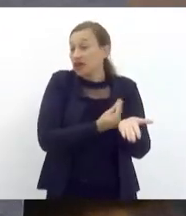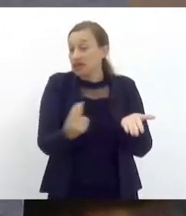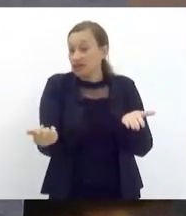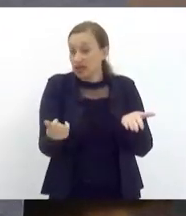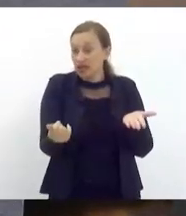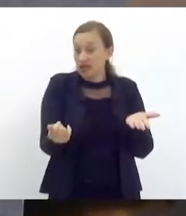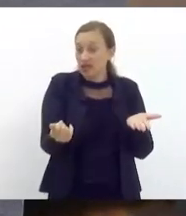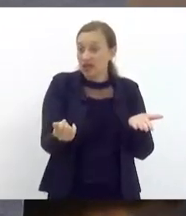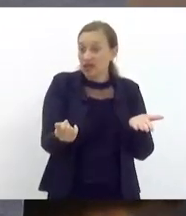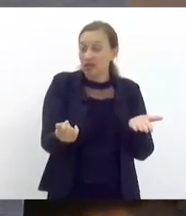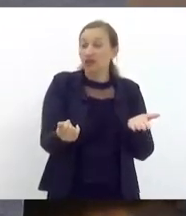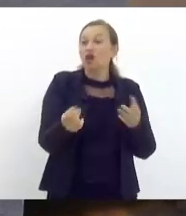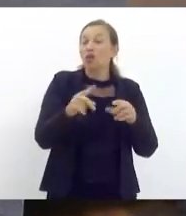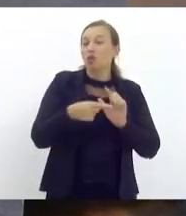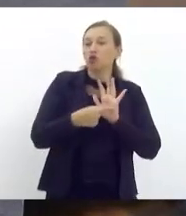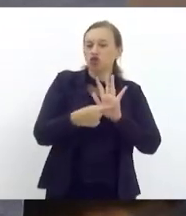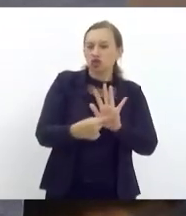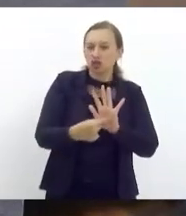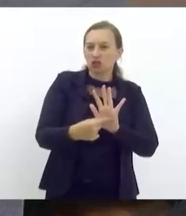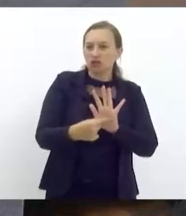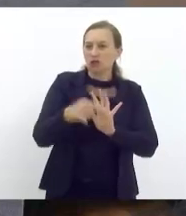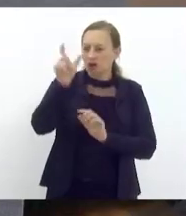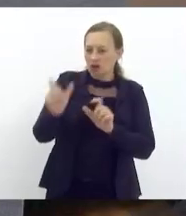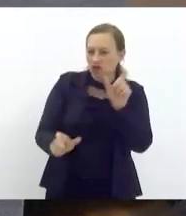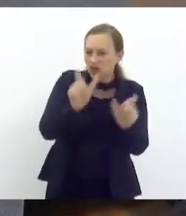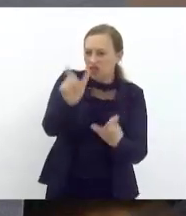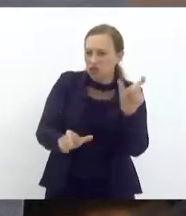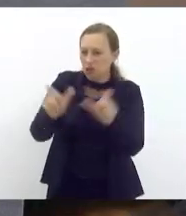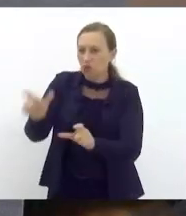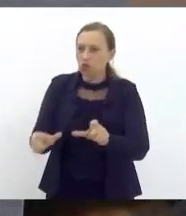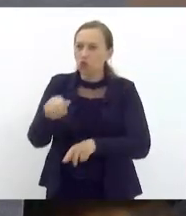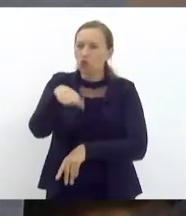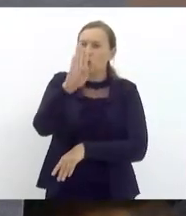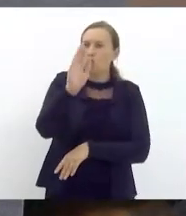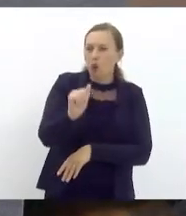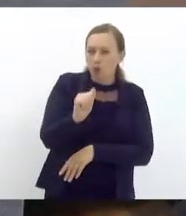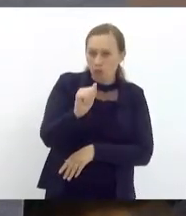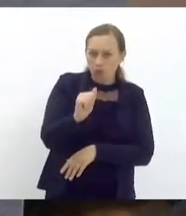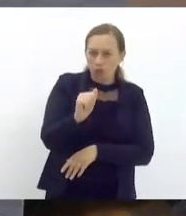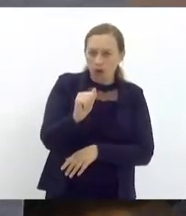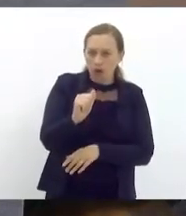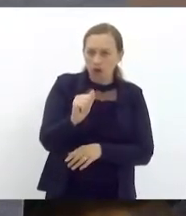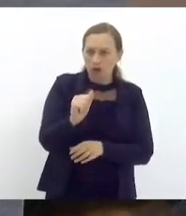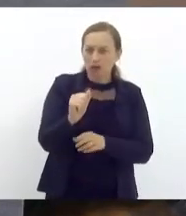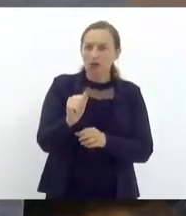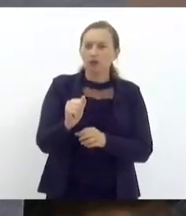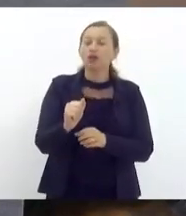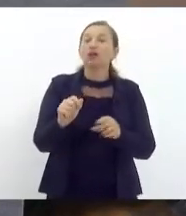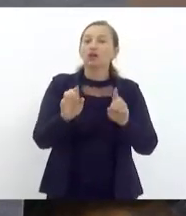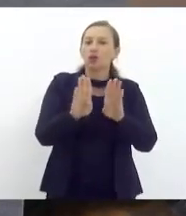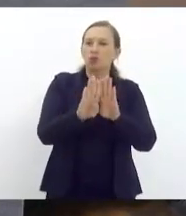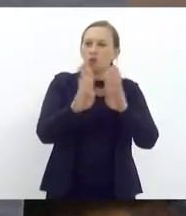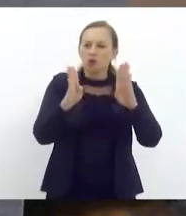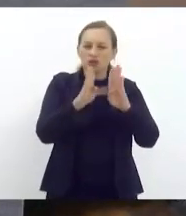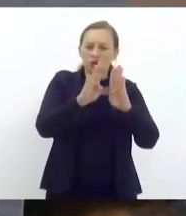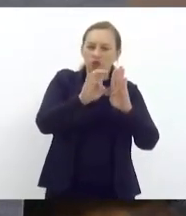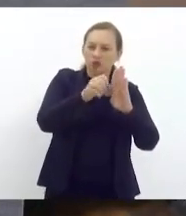extremistas com bombas com rojões derrubaram o portão